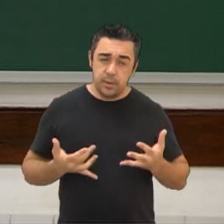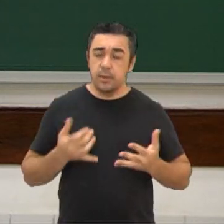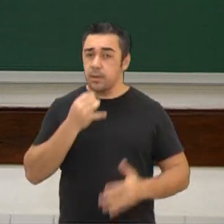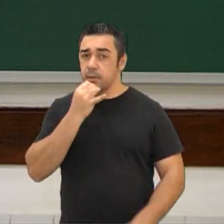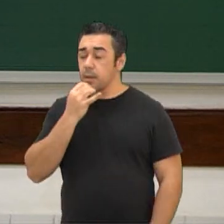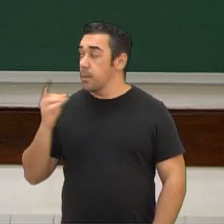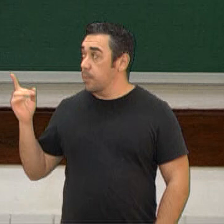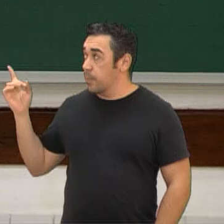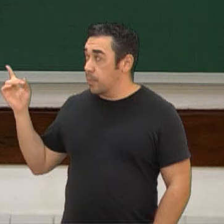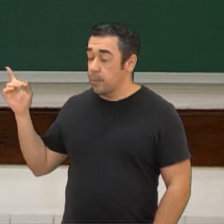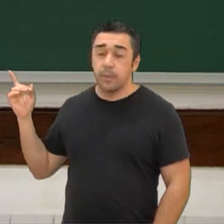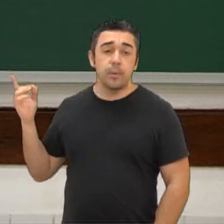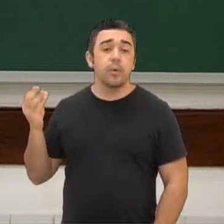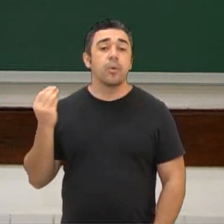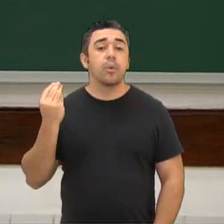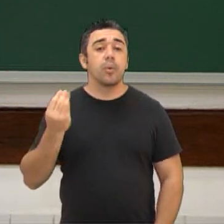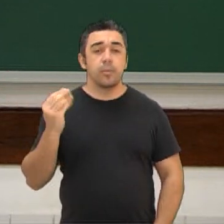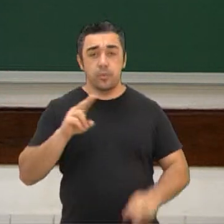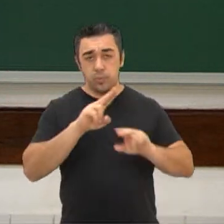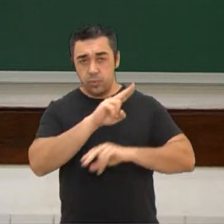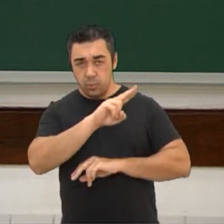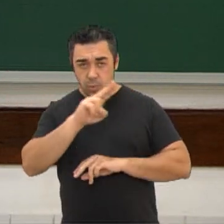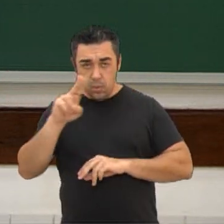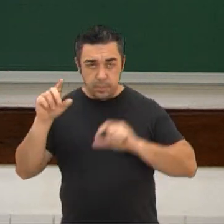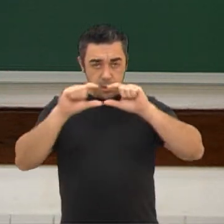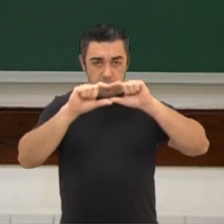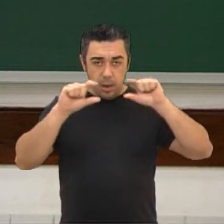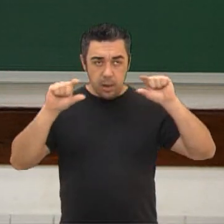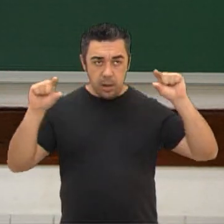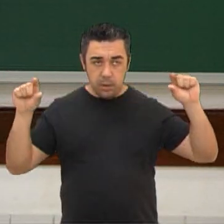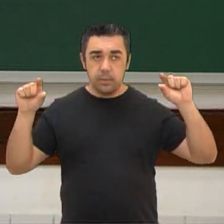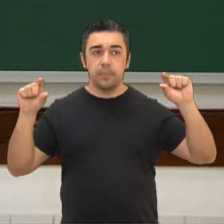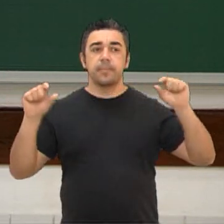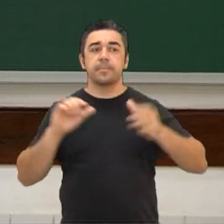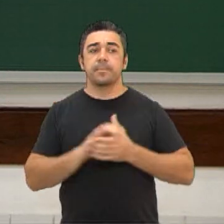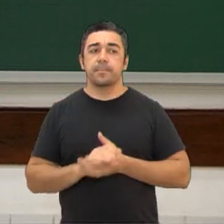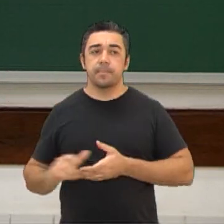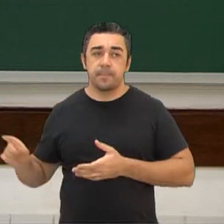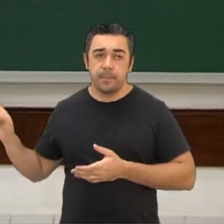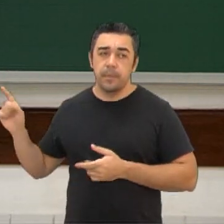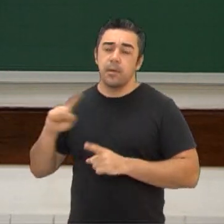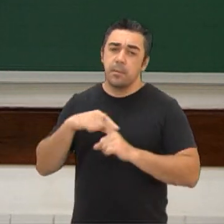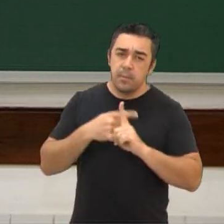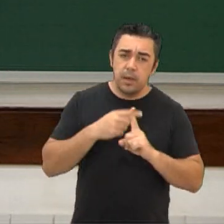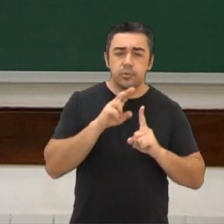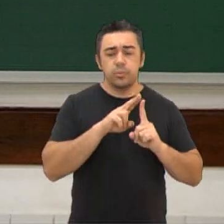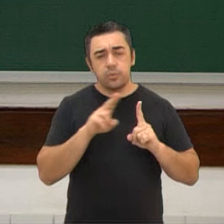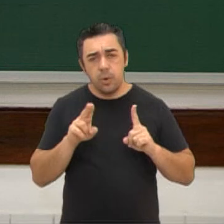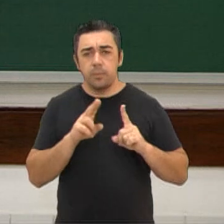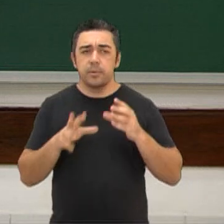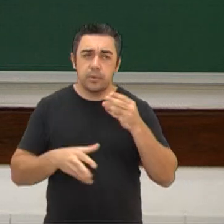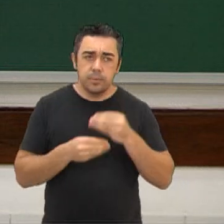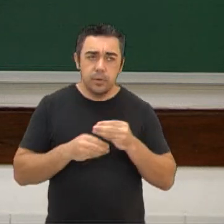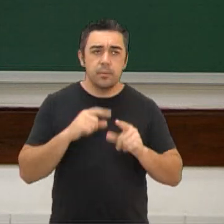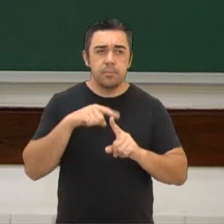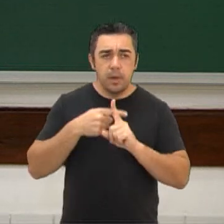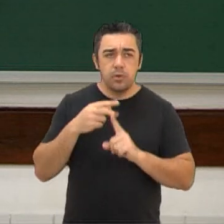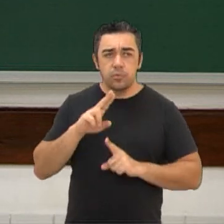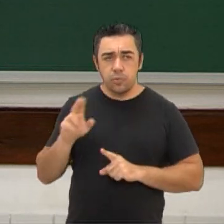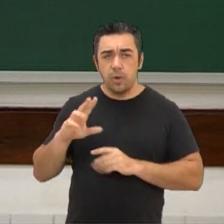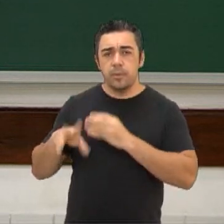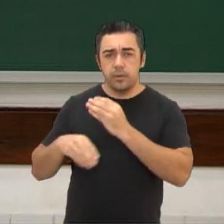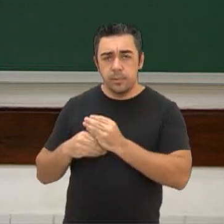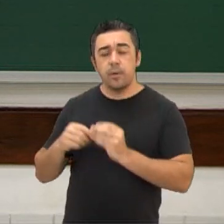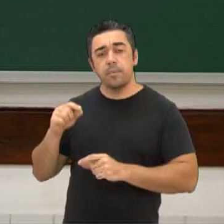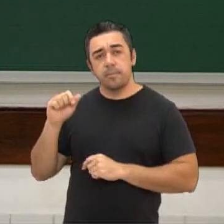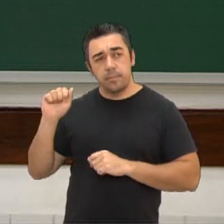exemplo, né, de como eu dou o nome a esse composto, sulfeto, mais o nome do radical, mais o nome do